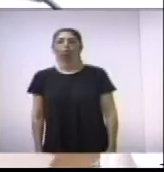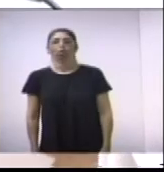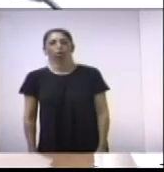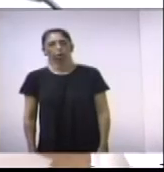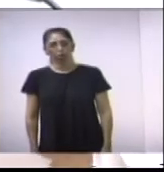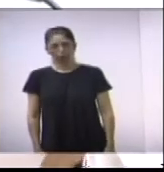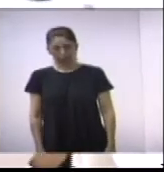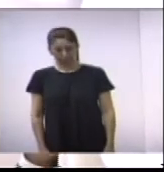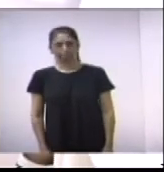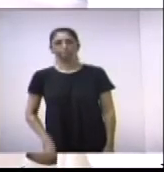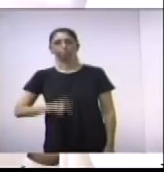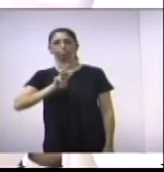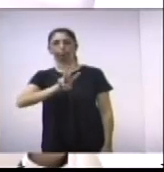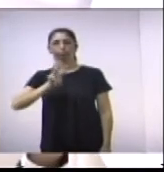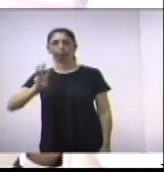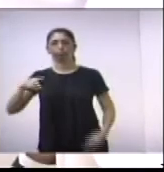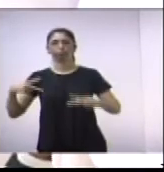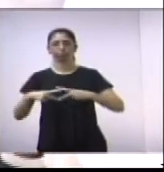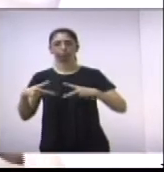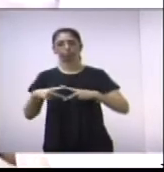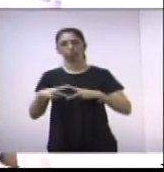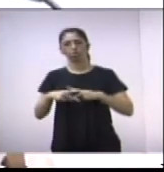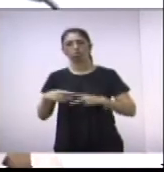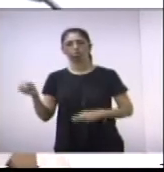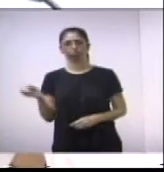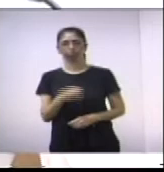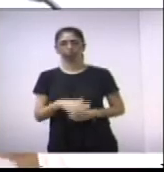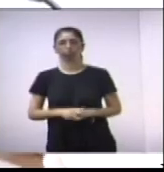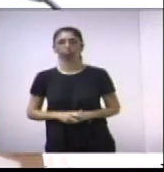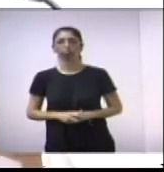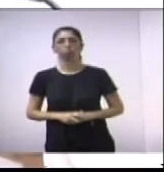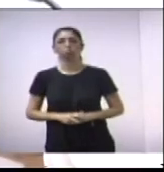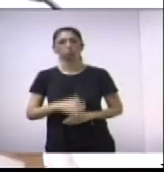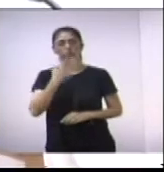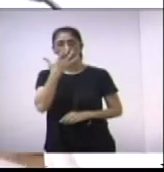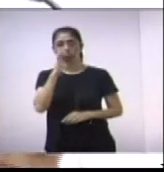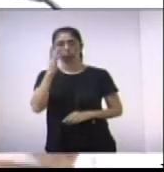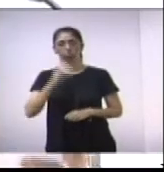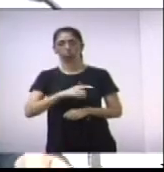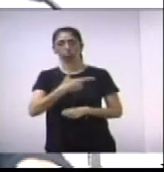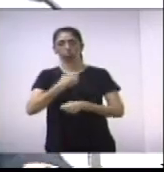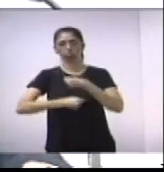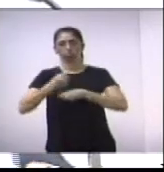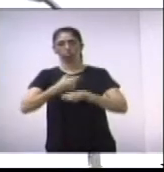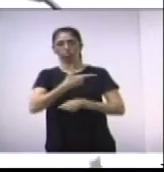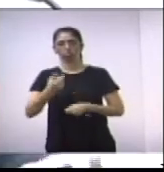Segundo o site Paulínia News, datada de 15 de fevereiro de 2010, consta a seguinte chamada.